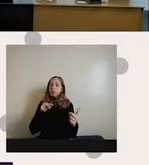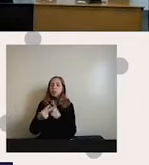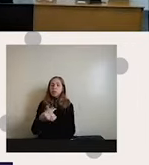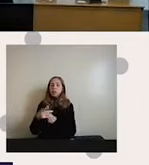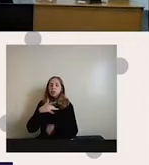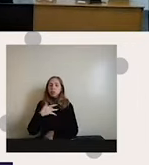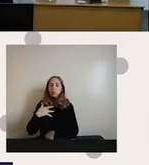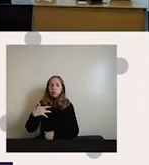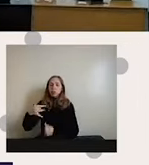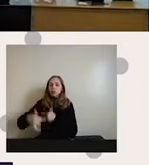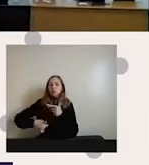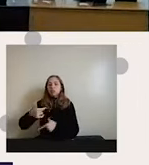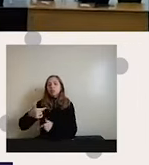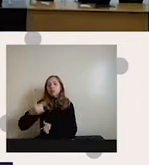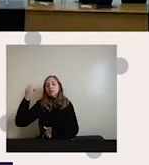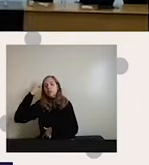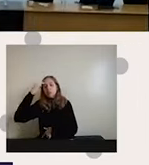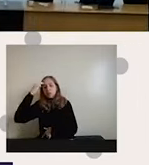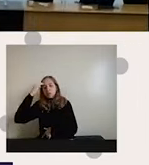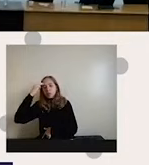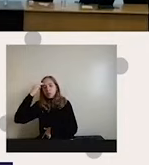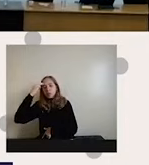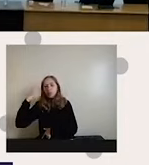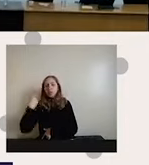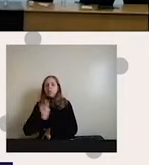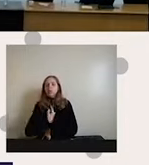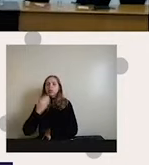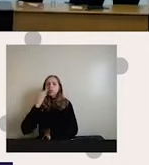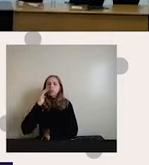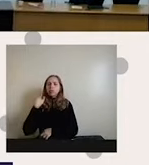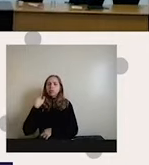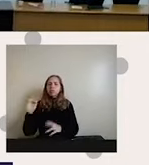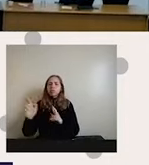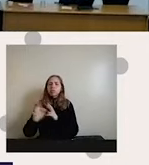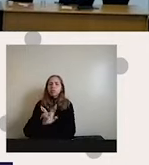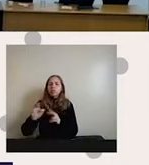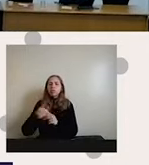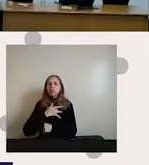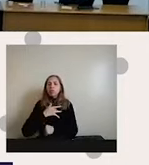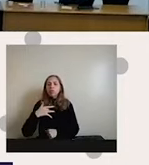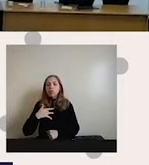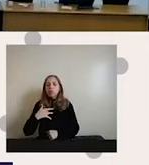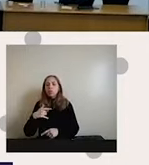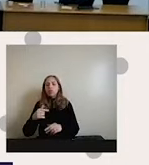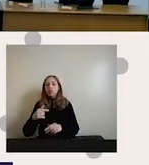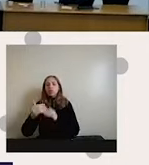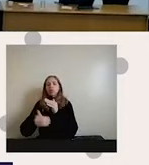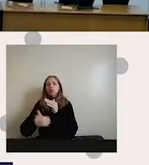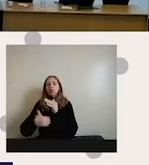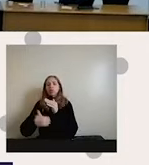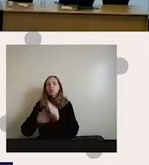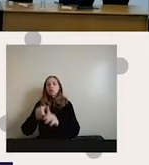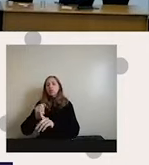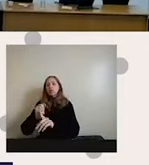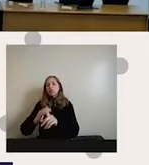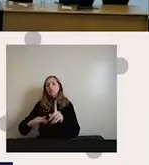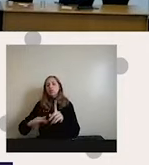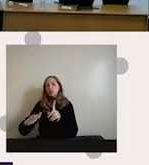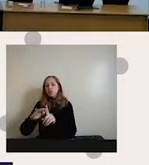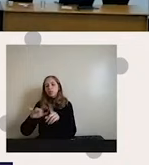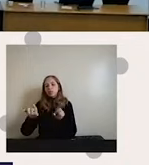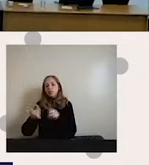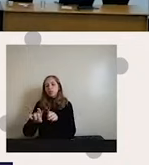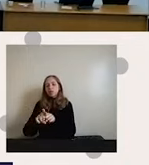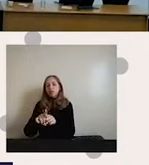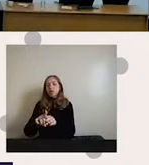trabalho, a gente entende essa relação da saúde e doença como um processo social, né? Determinado por um momento histórico. Então, isso é muito importante. Se a gente